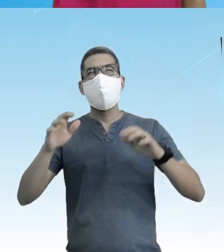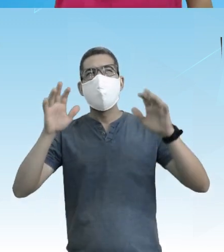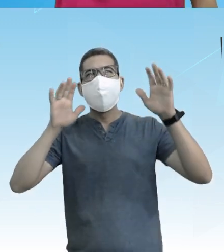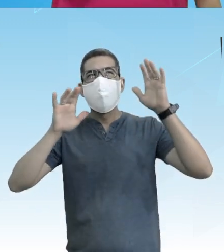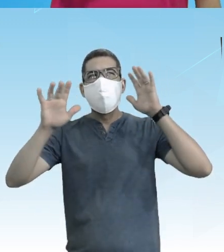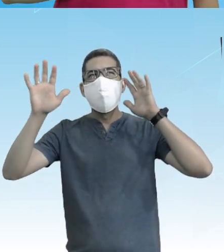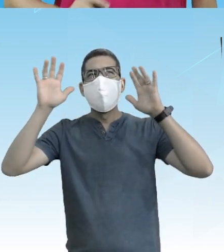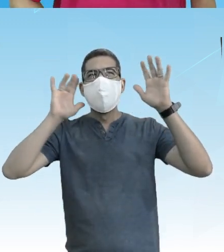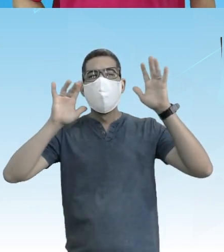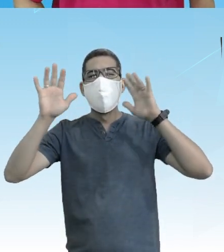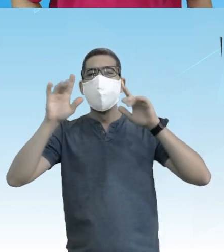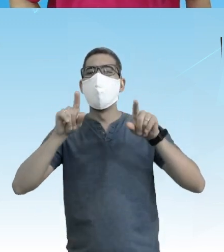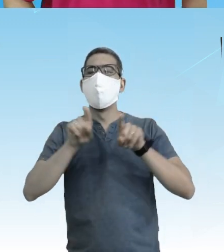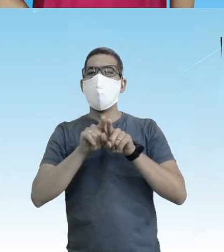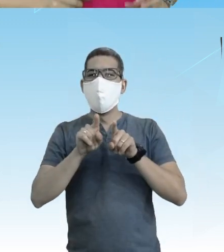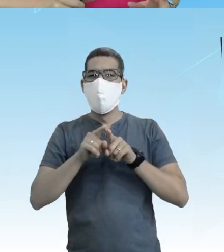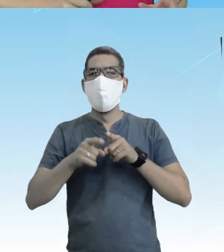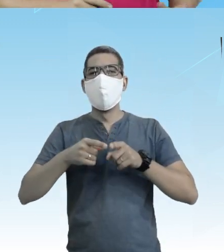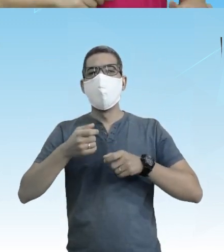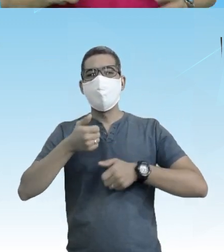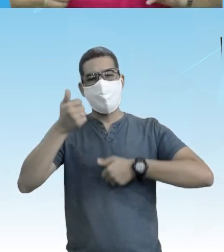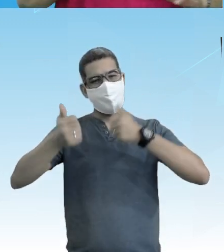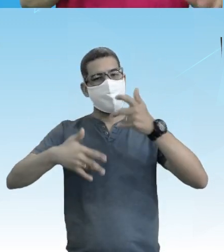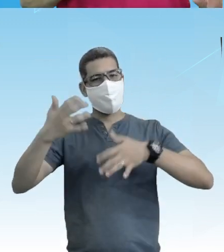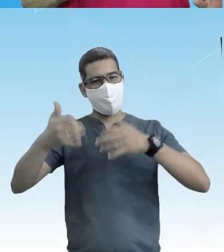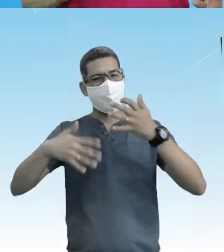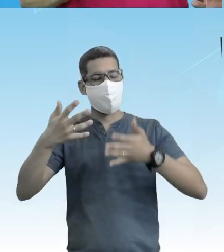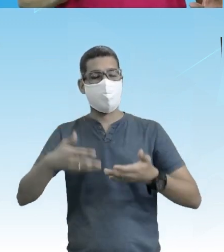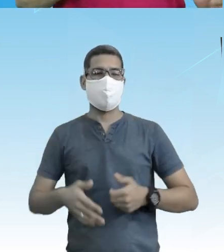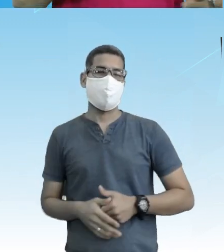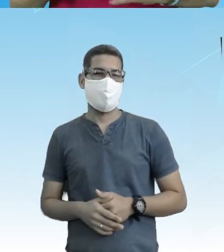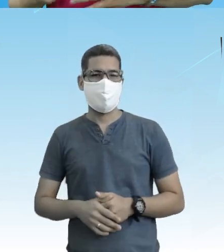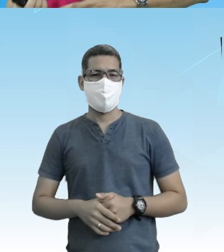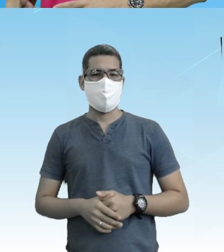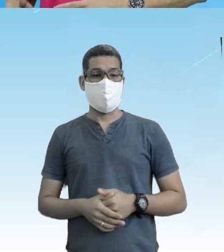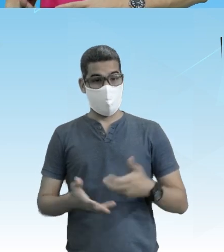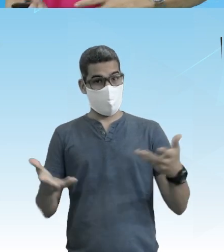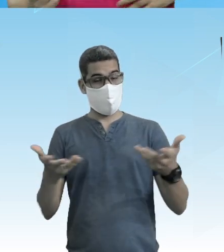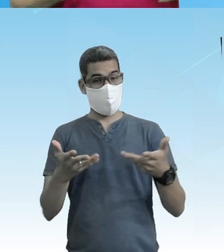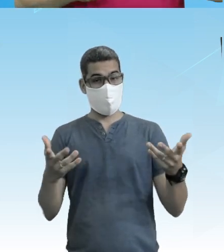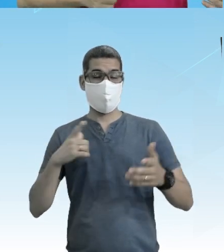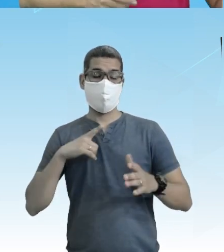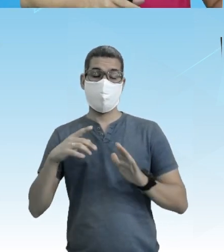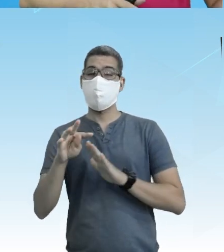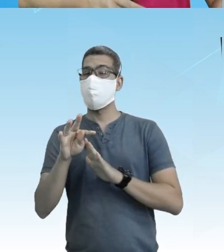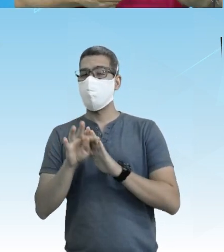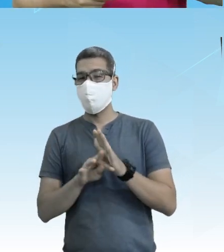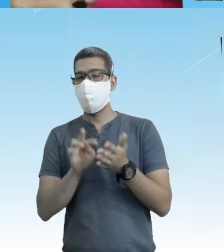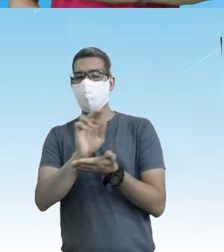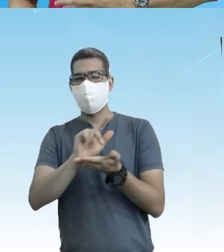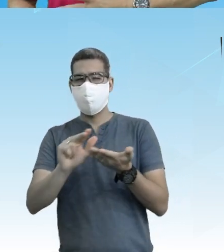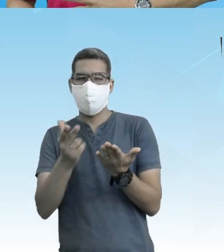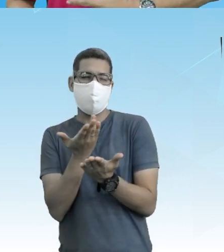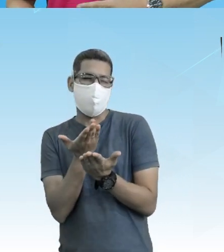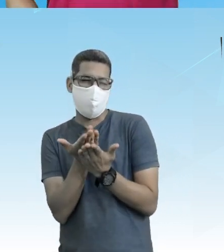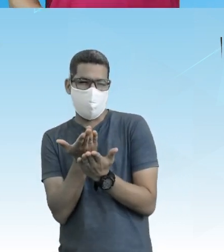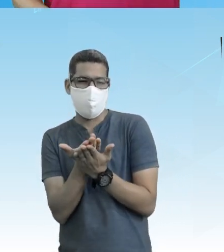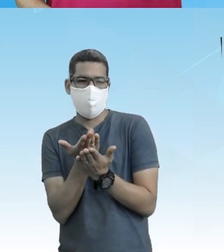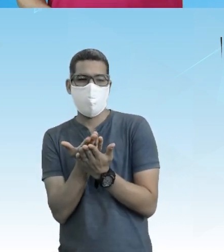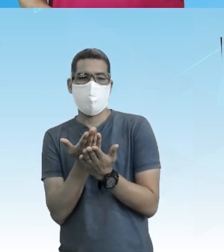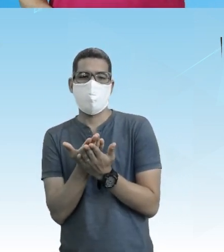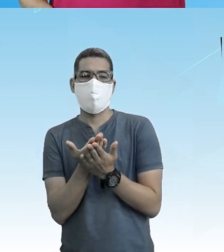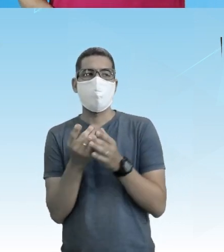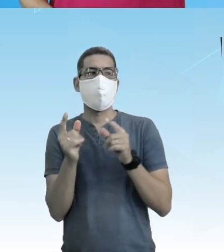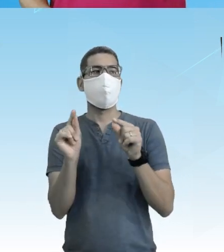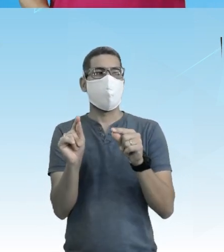a argumentação. E hoje nós vamos conhecer os textos reivindicatórios, propositivos. O que